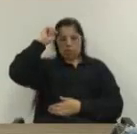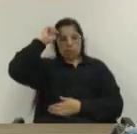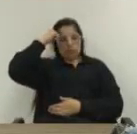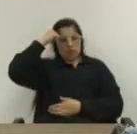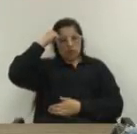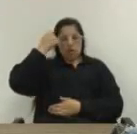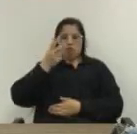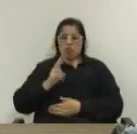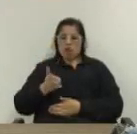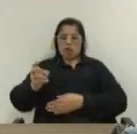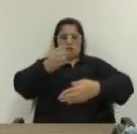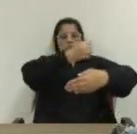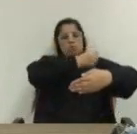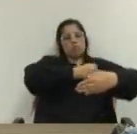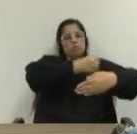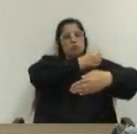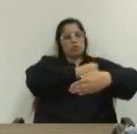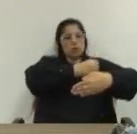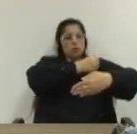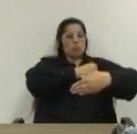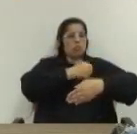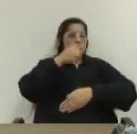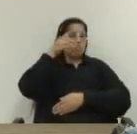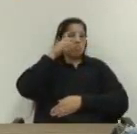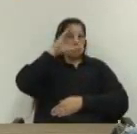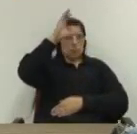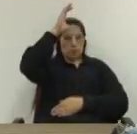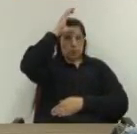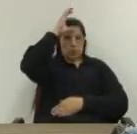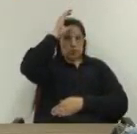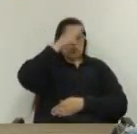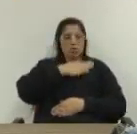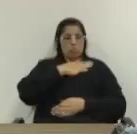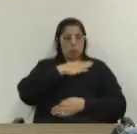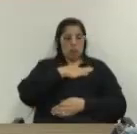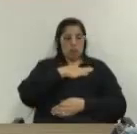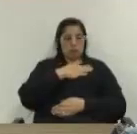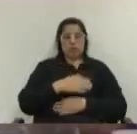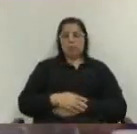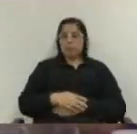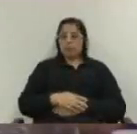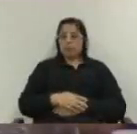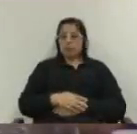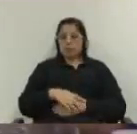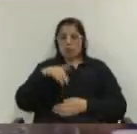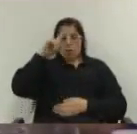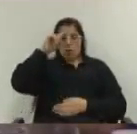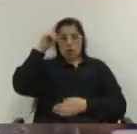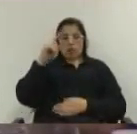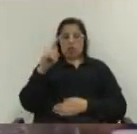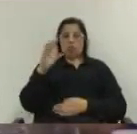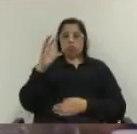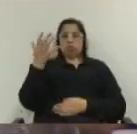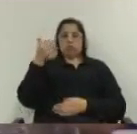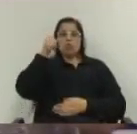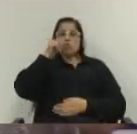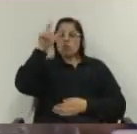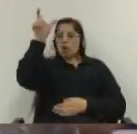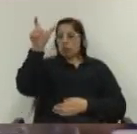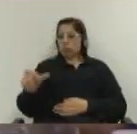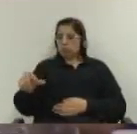estava cozinhando para a minha tia Nicota Pinto Alves. Um dia Maria Soldado desapareceu, ninguém